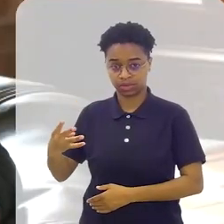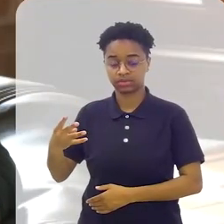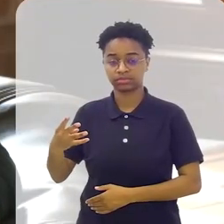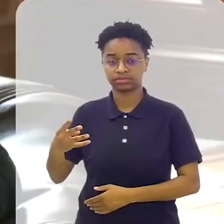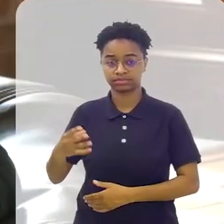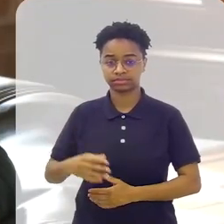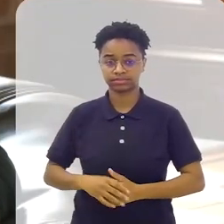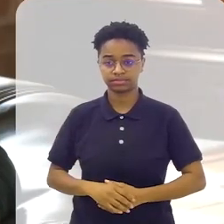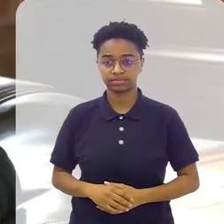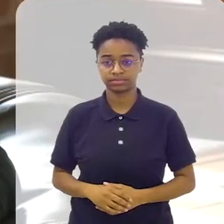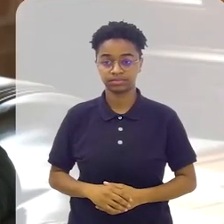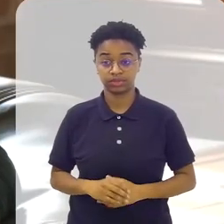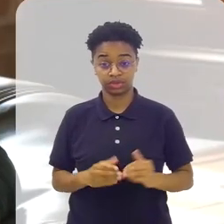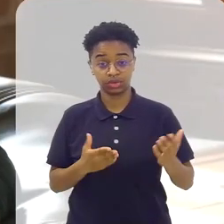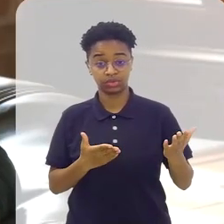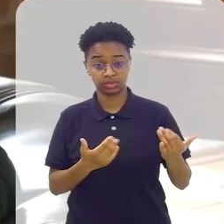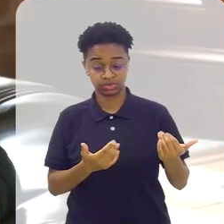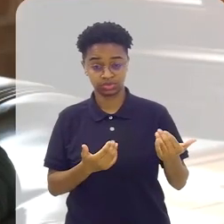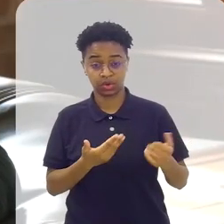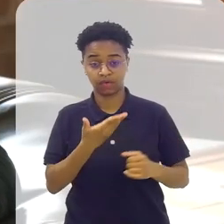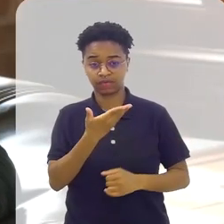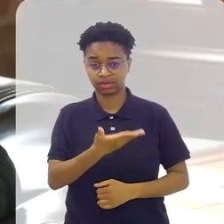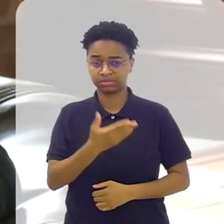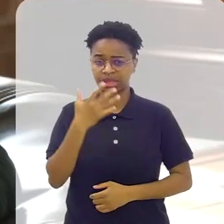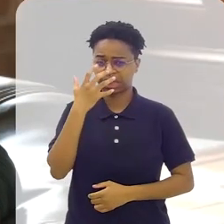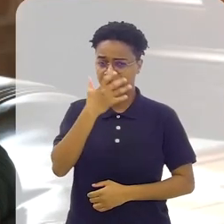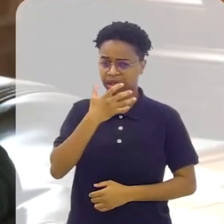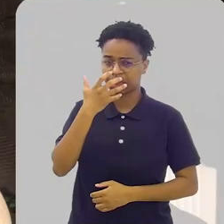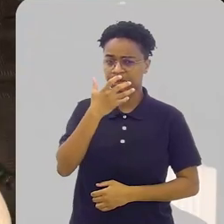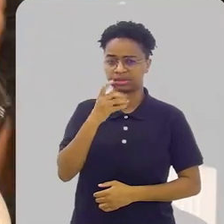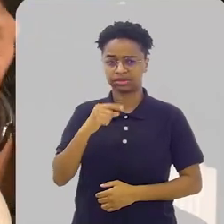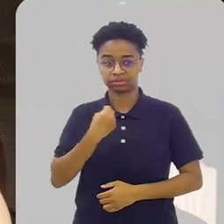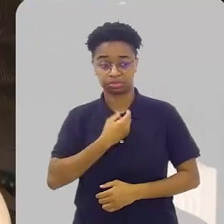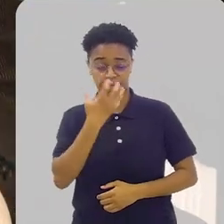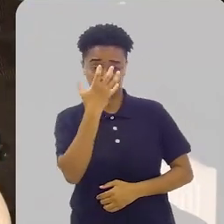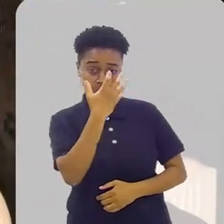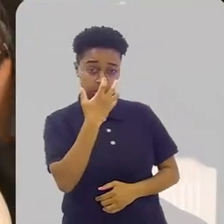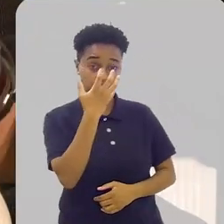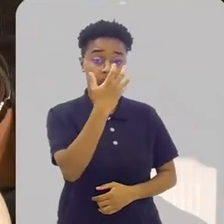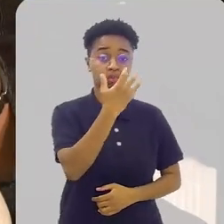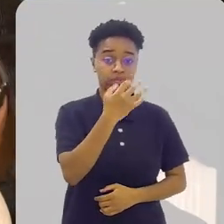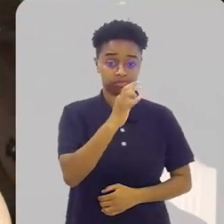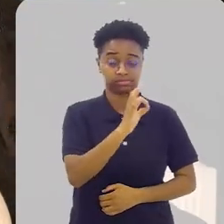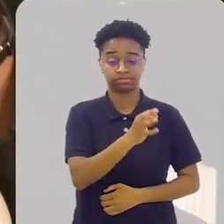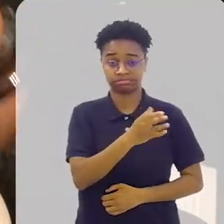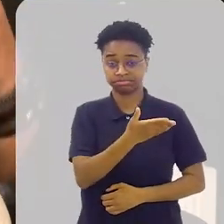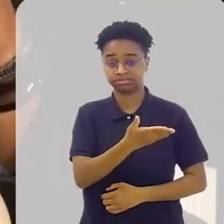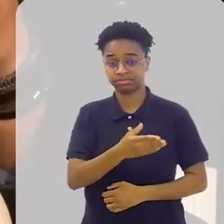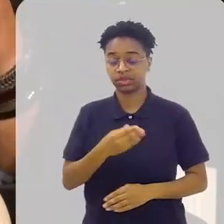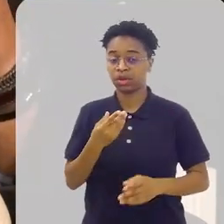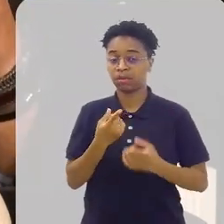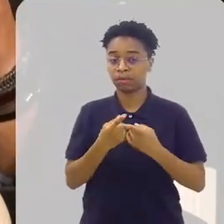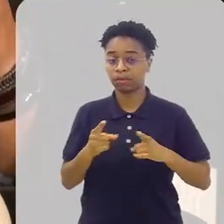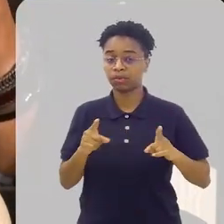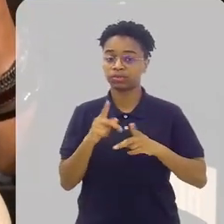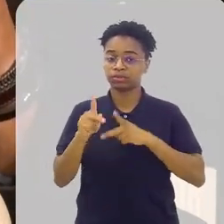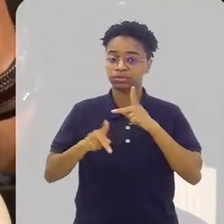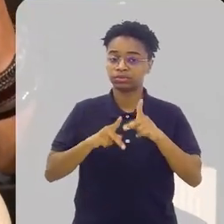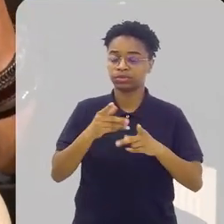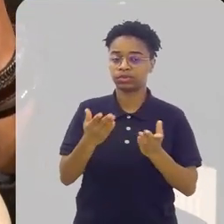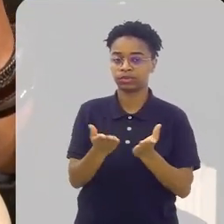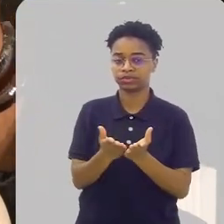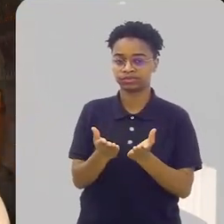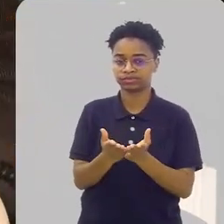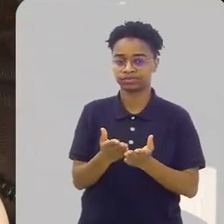tem 34 anos uma jovem que canta encanta muito a música